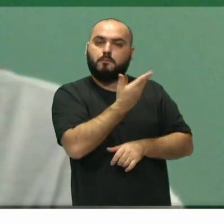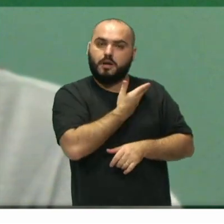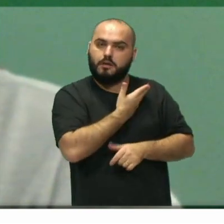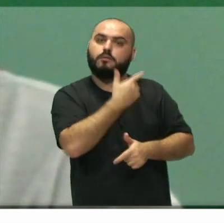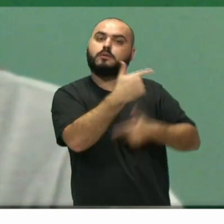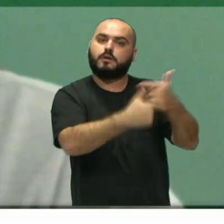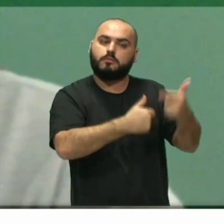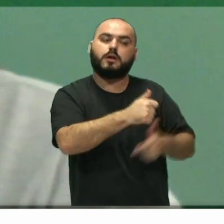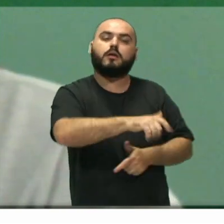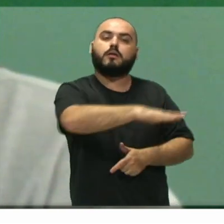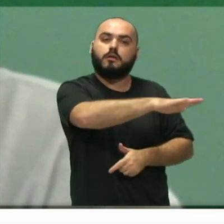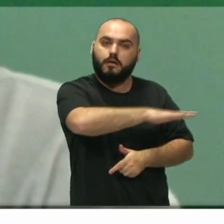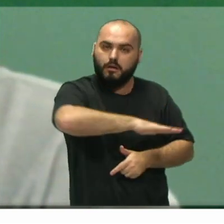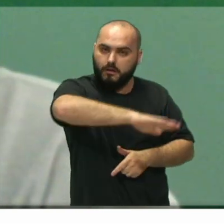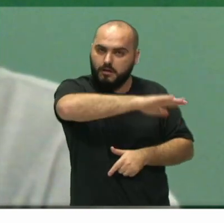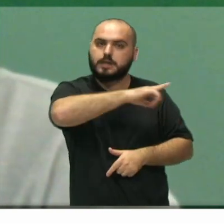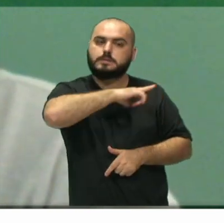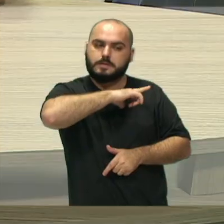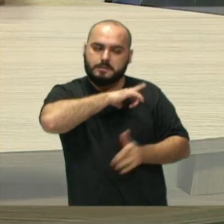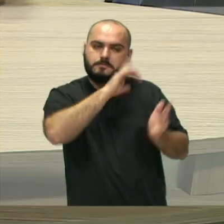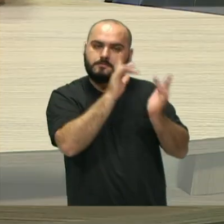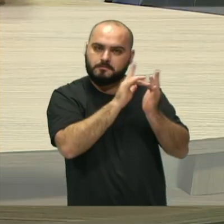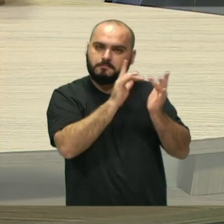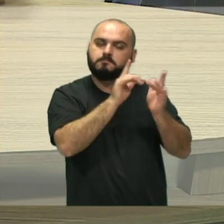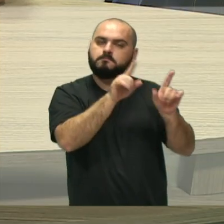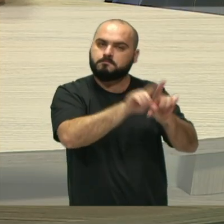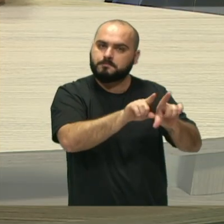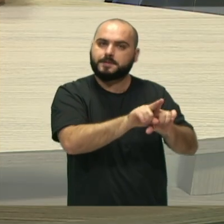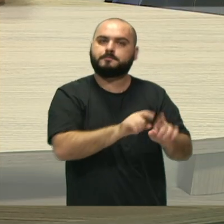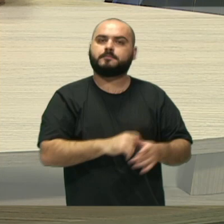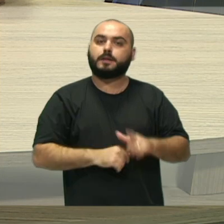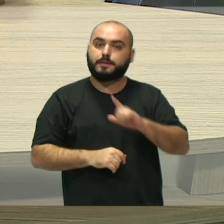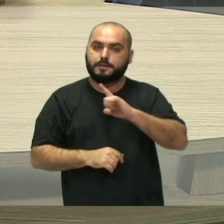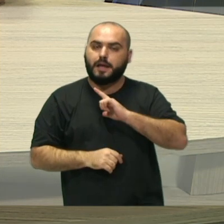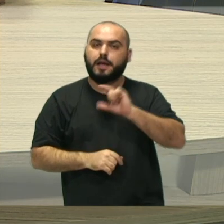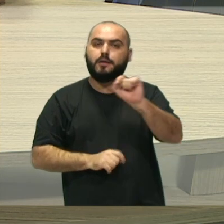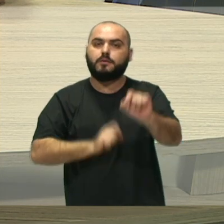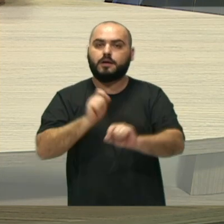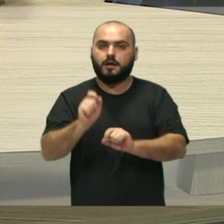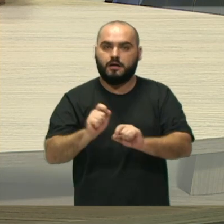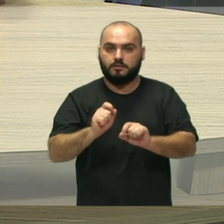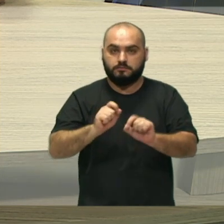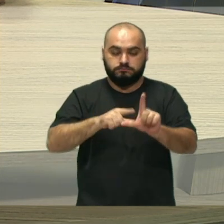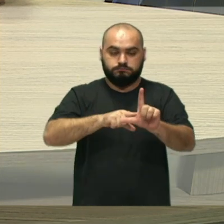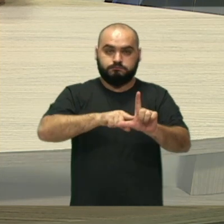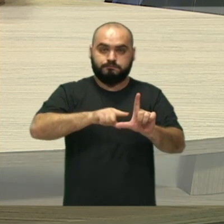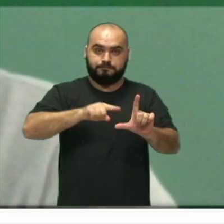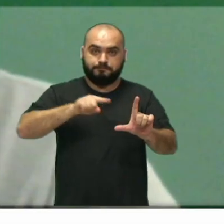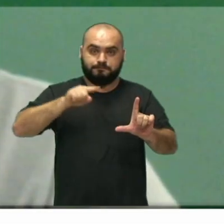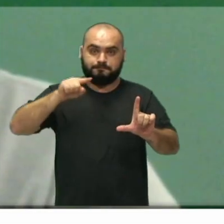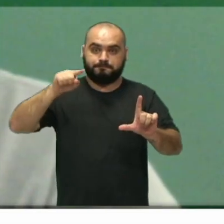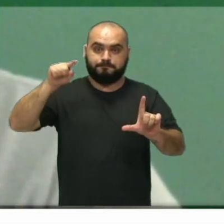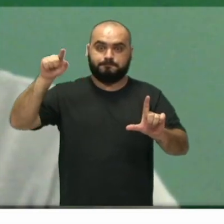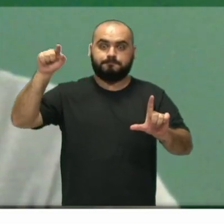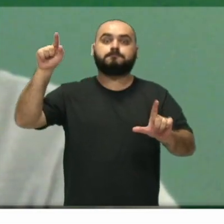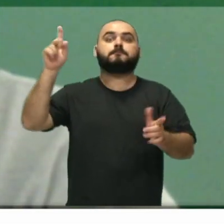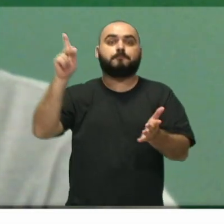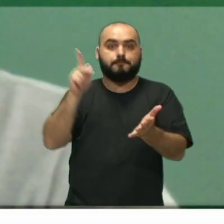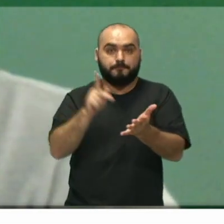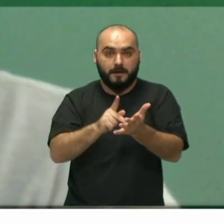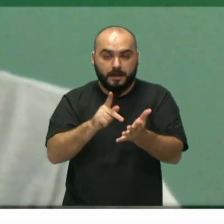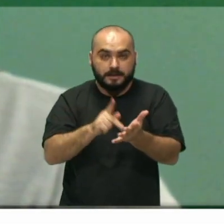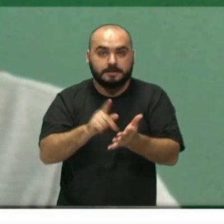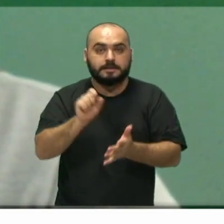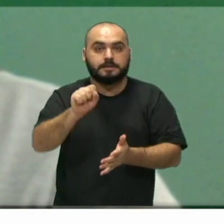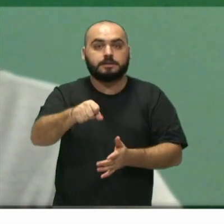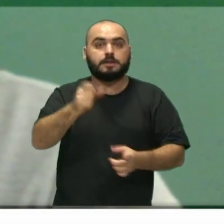trabalham na área, que também estão vivenciando isso, está havendo um aumento bastante grande dos